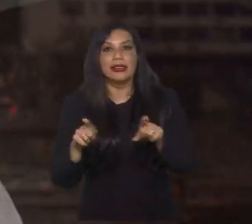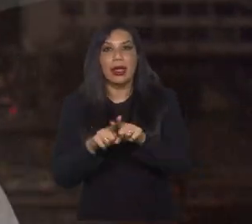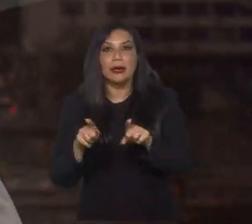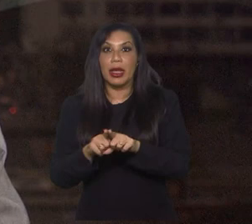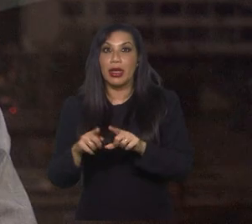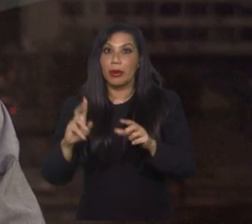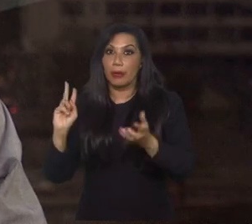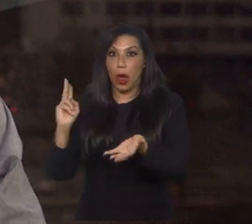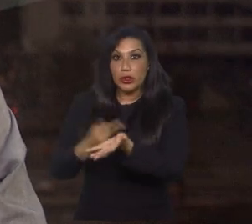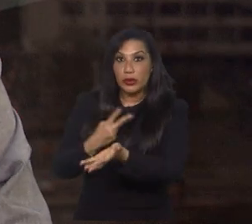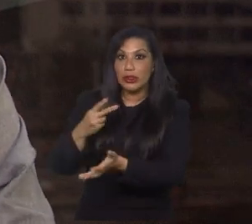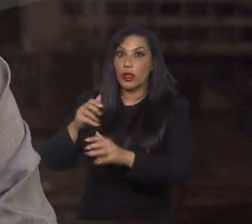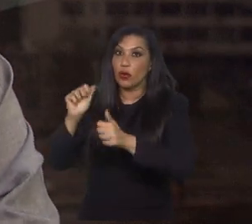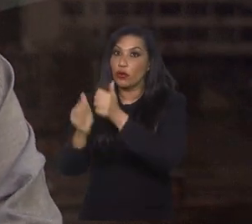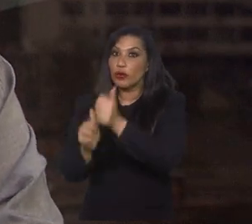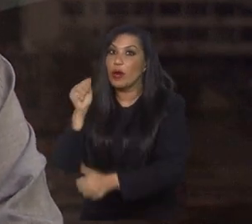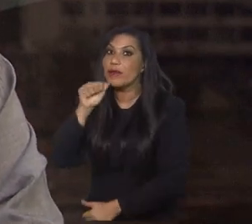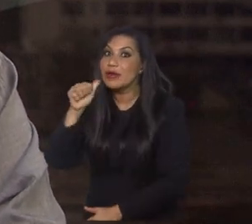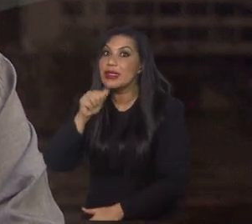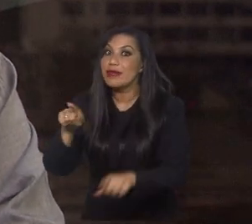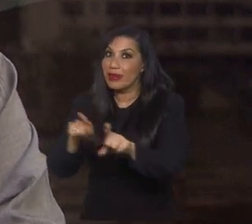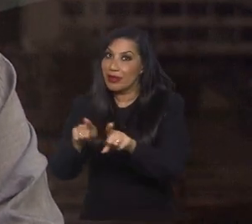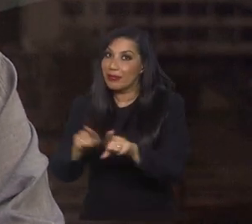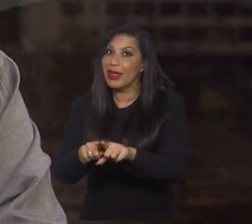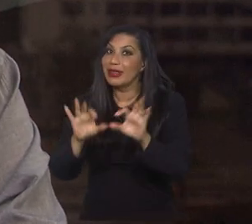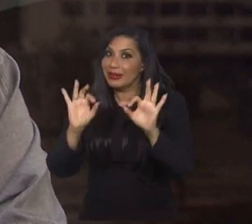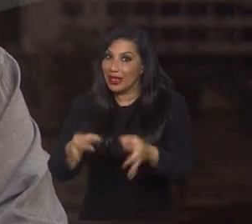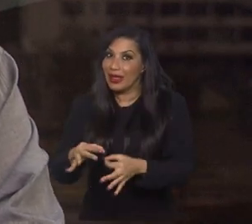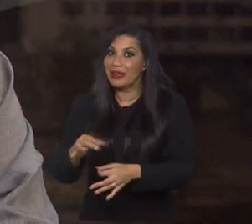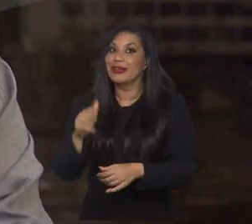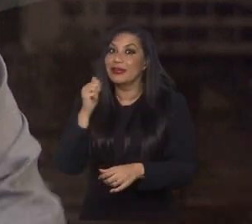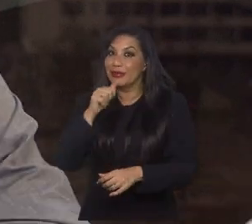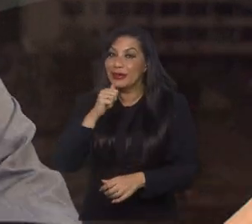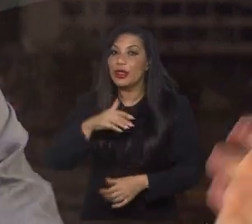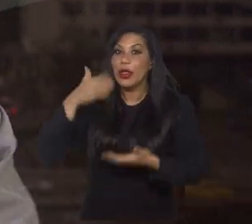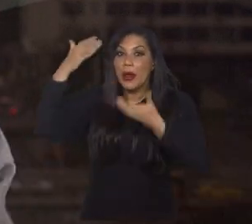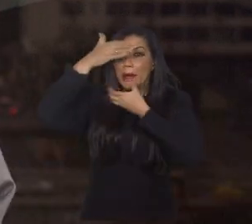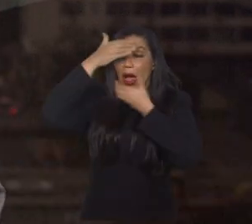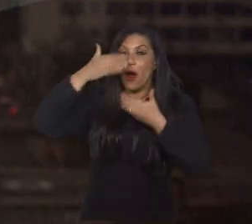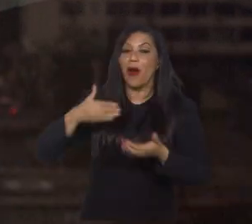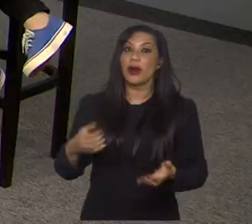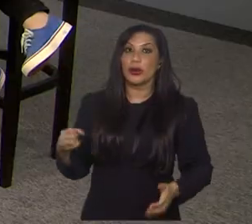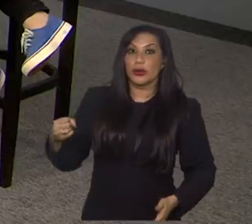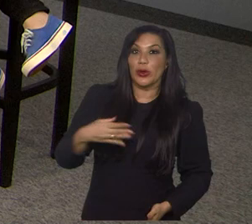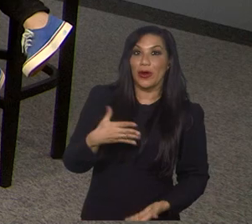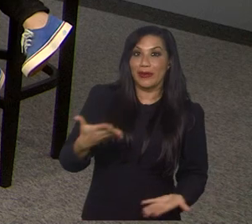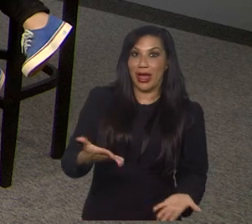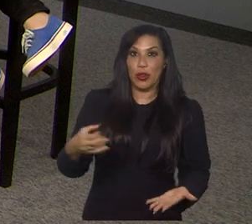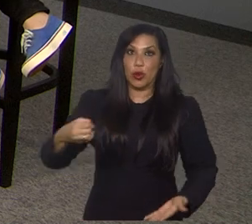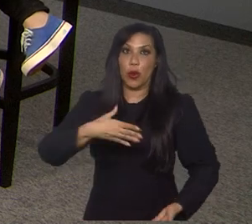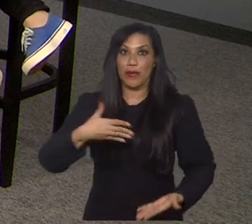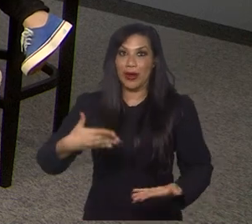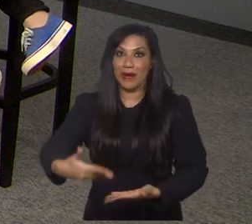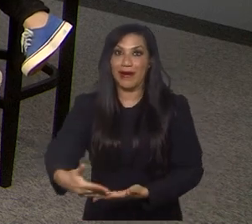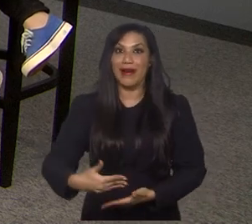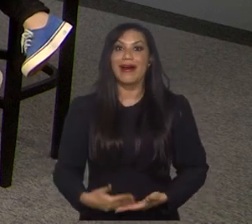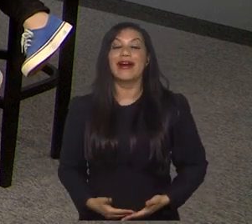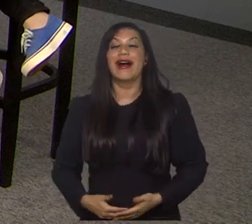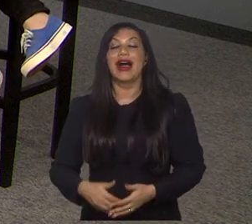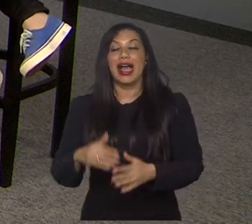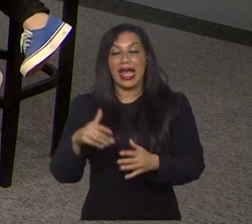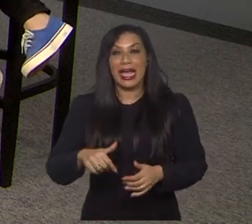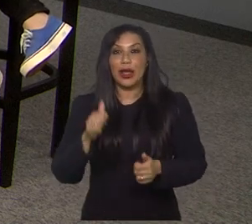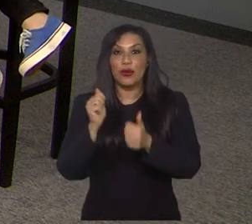para acontecer isso também, né, Belly, na feminina. Acho... Marrocos que é estreante também. Marrocos estreante, eu acho muito possível, né?